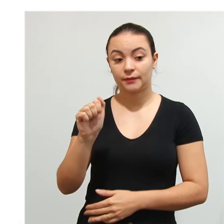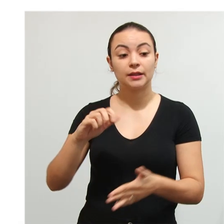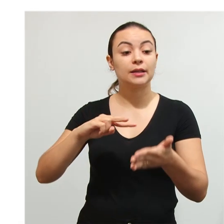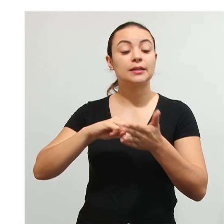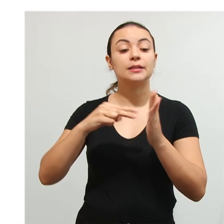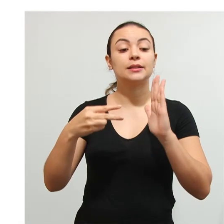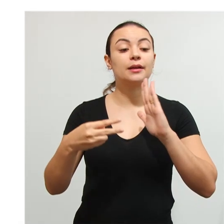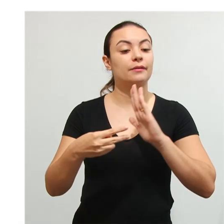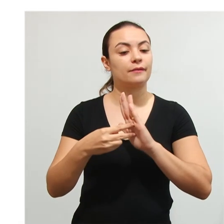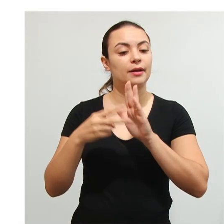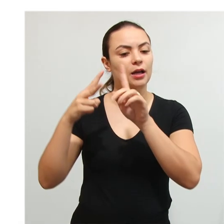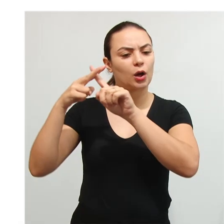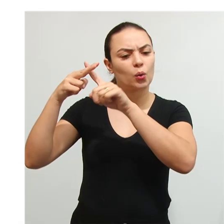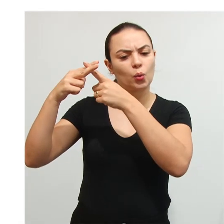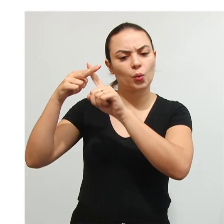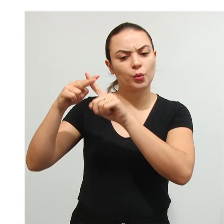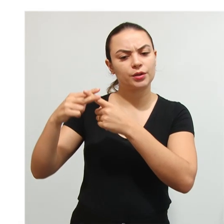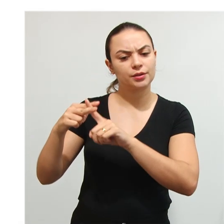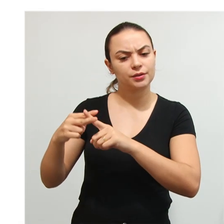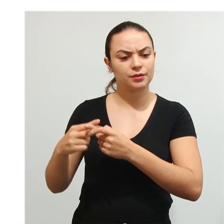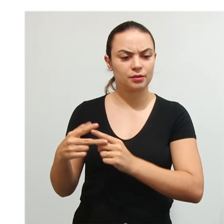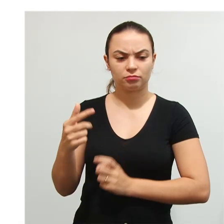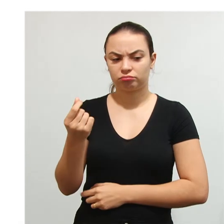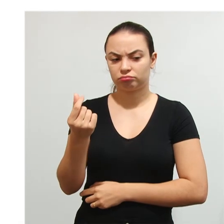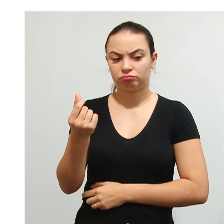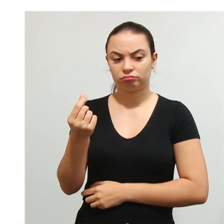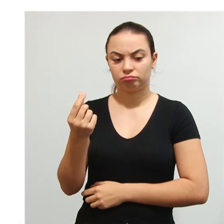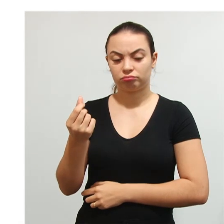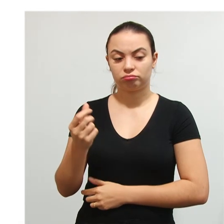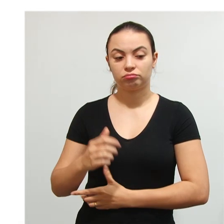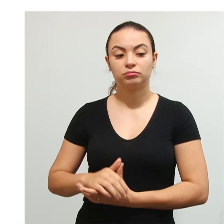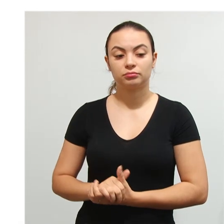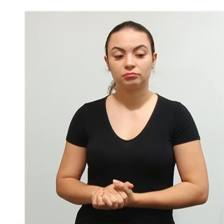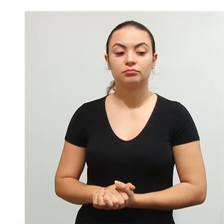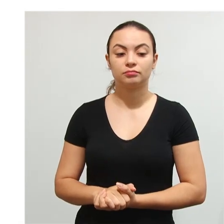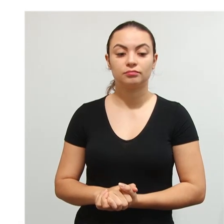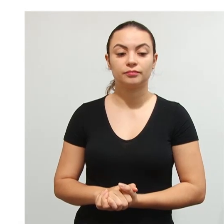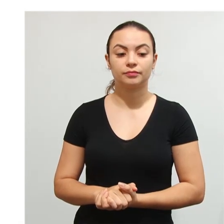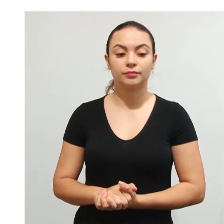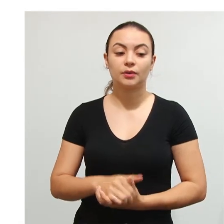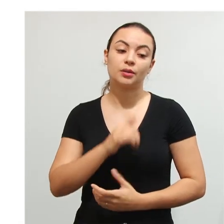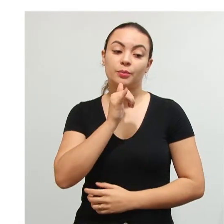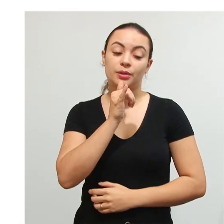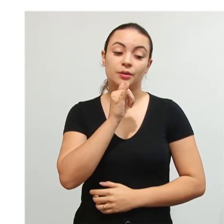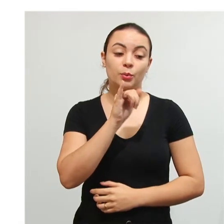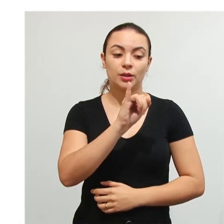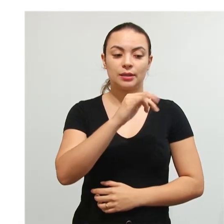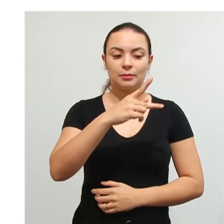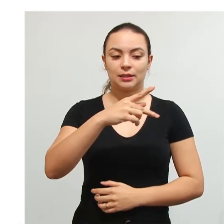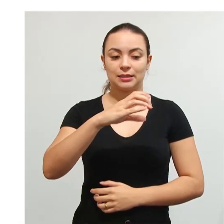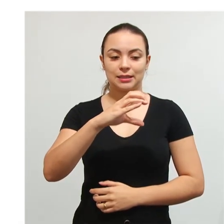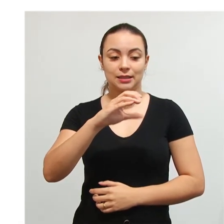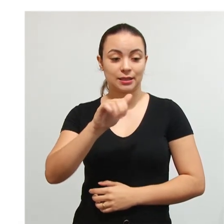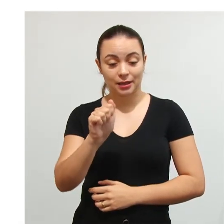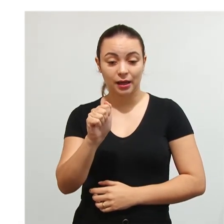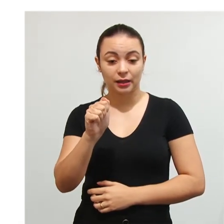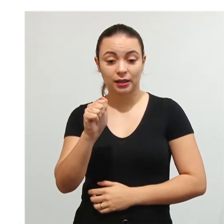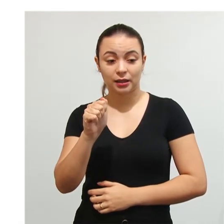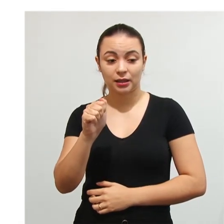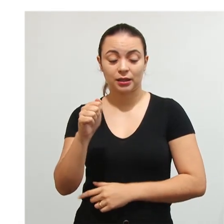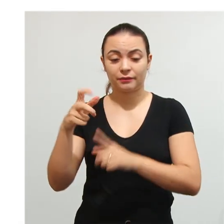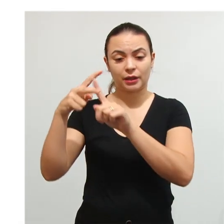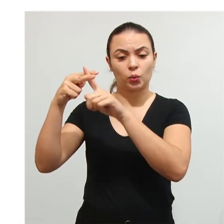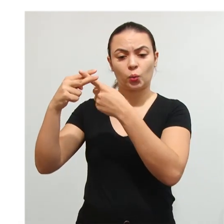perda monetária gerada pela inflação Então essa quando se fala em taxa do IPCA o IPCA tem uma taxa de tantos por cento